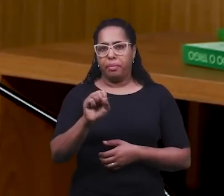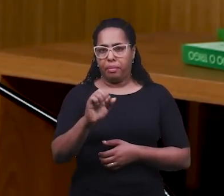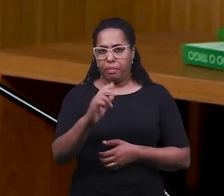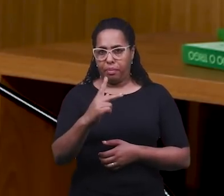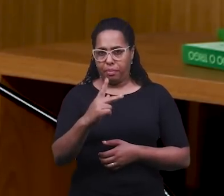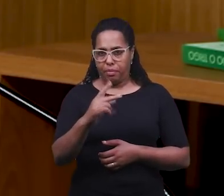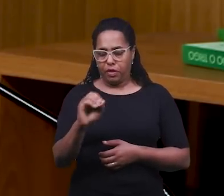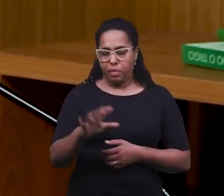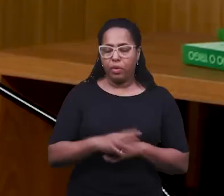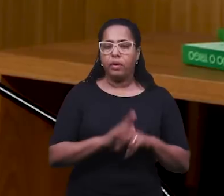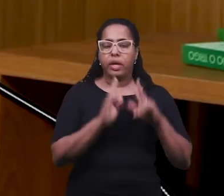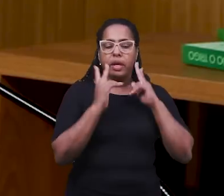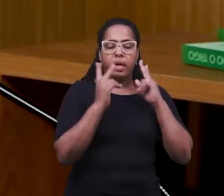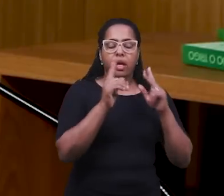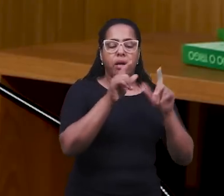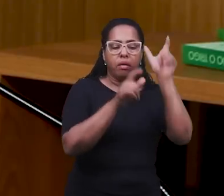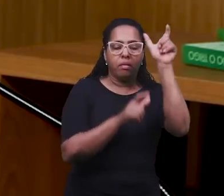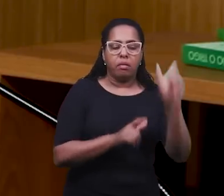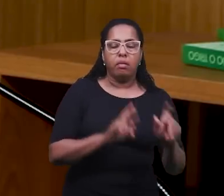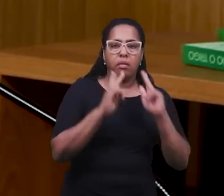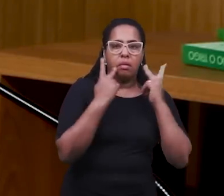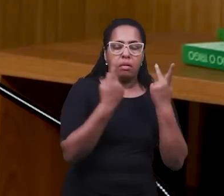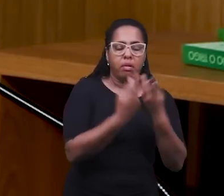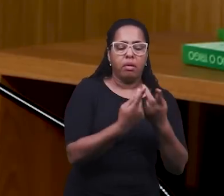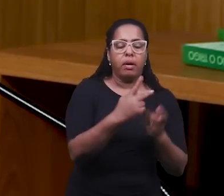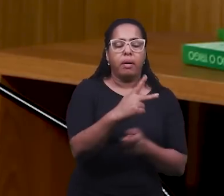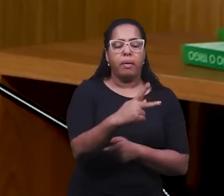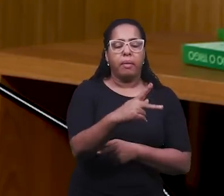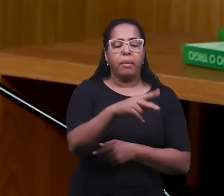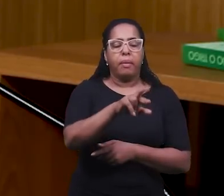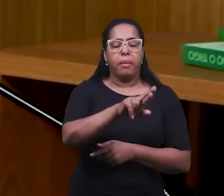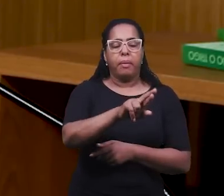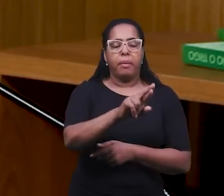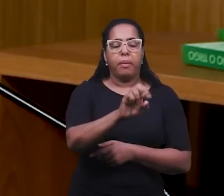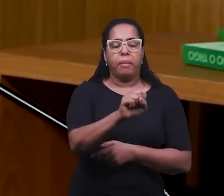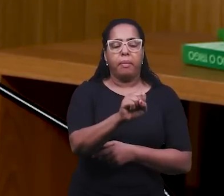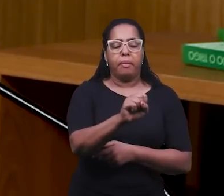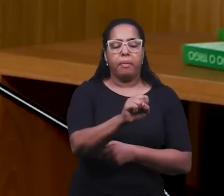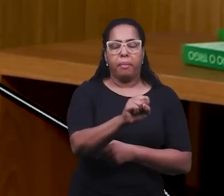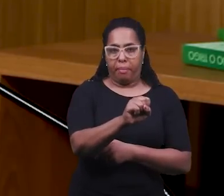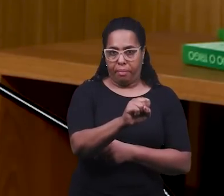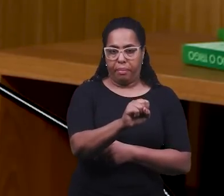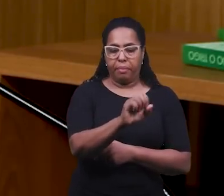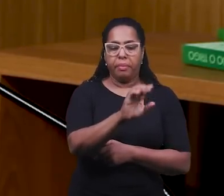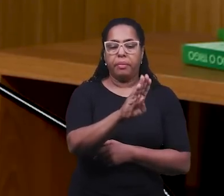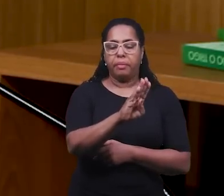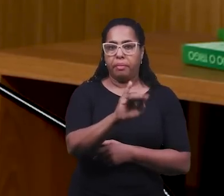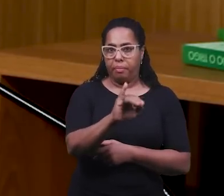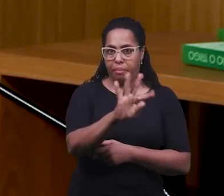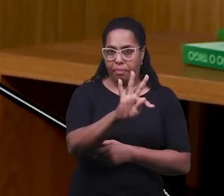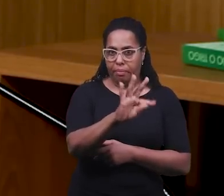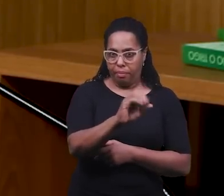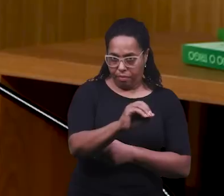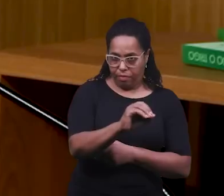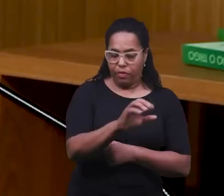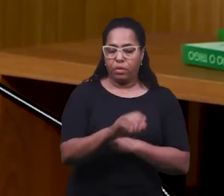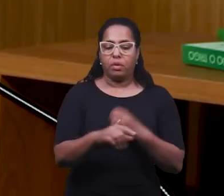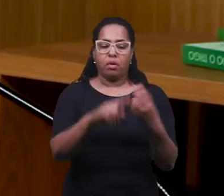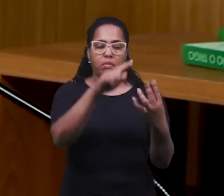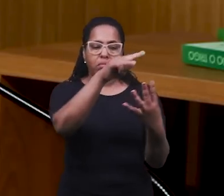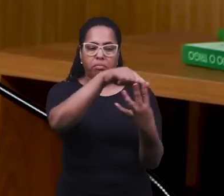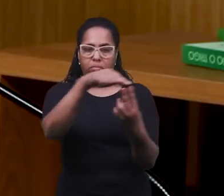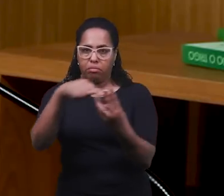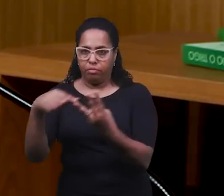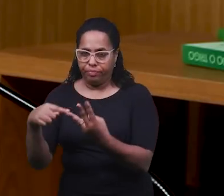Há citação desses 3 textos. Durante muito tempo, as igrejas históricas fizeram